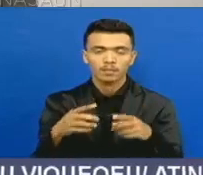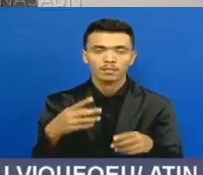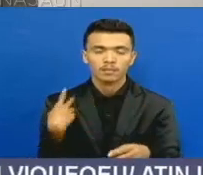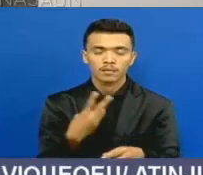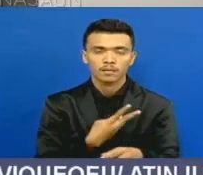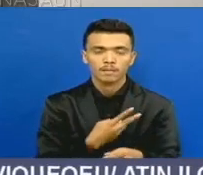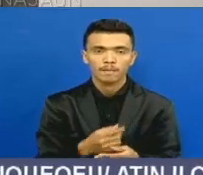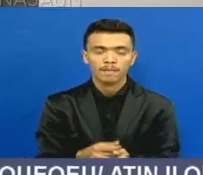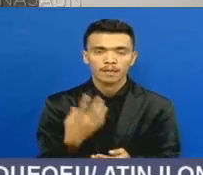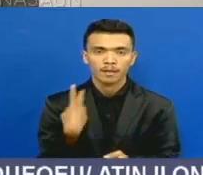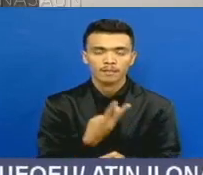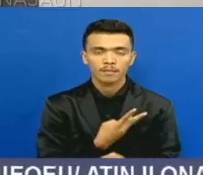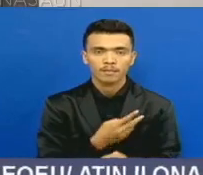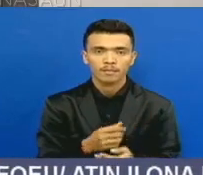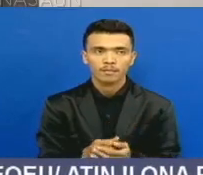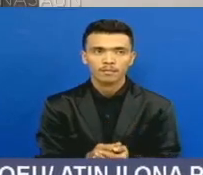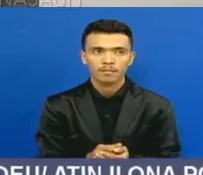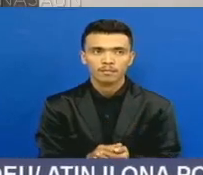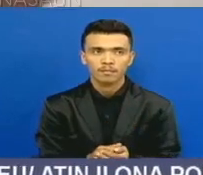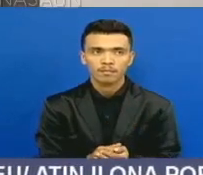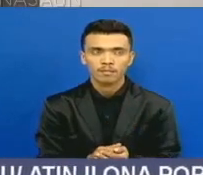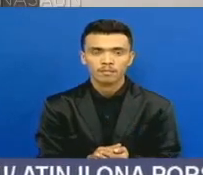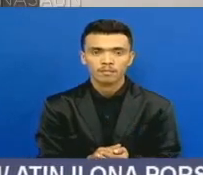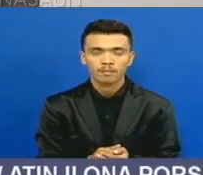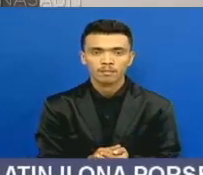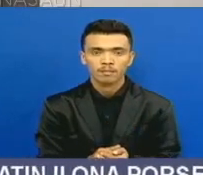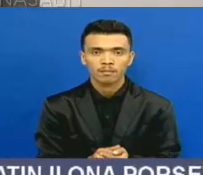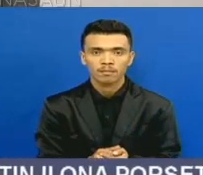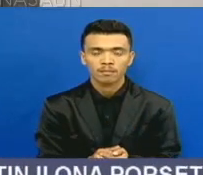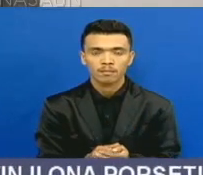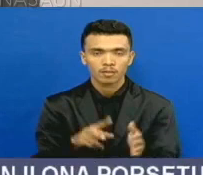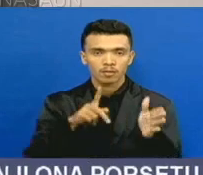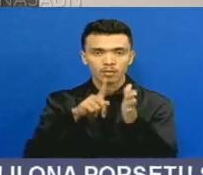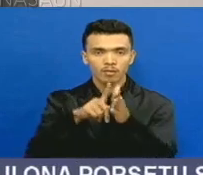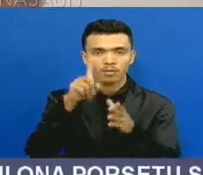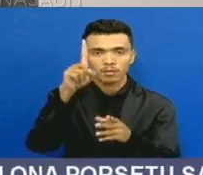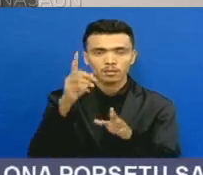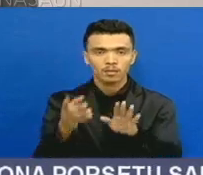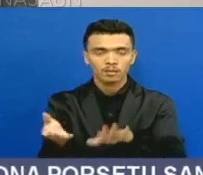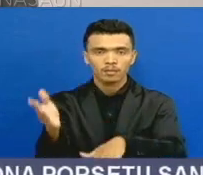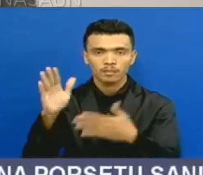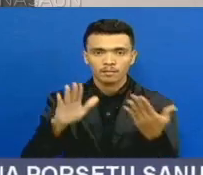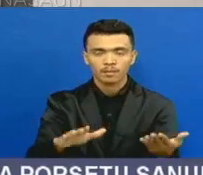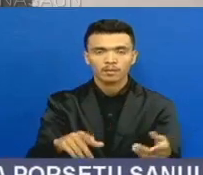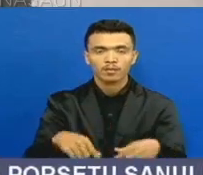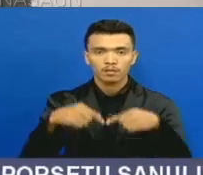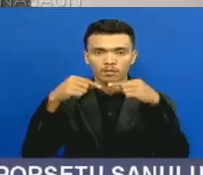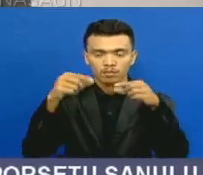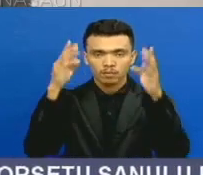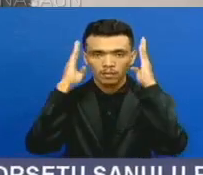rasik tamba a mim mozema ni na agora ovo dali da mim mate leona mai be leimos tem que for atenção mo ba a mim